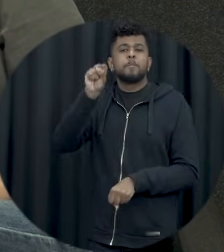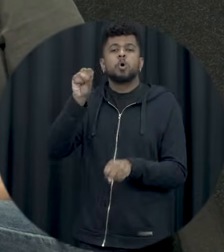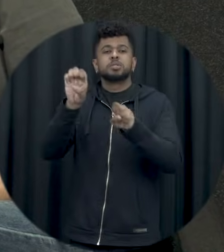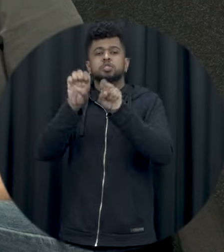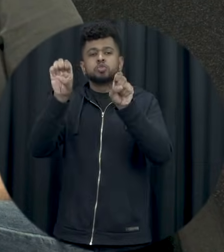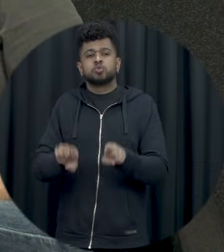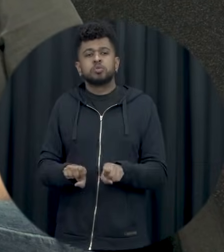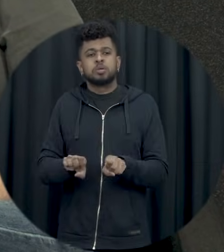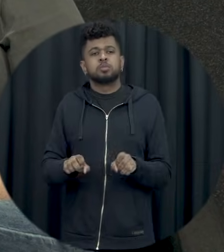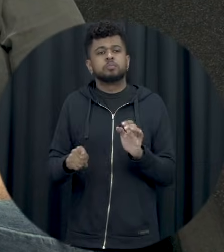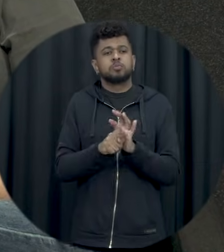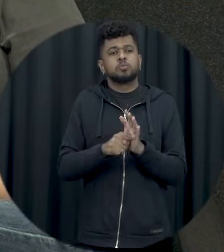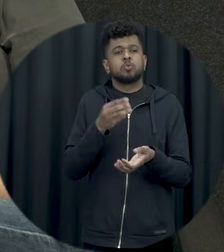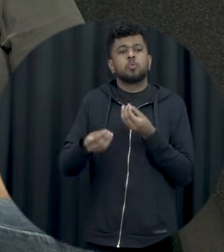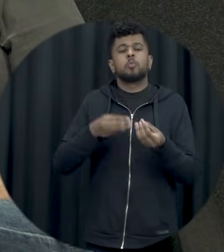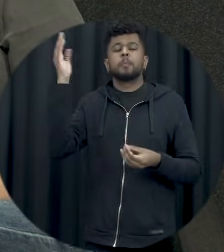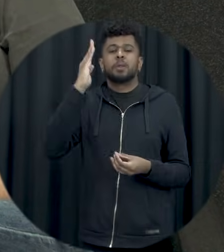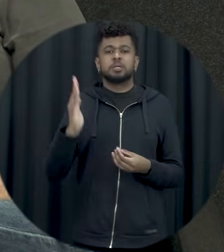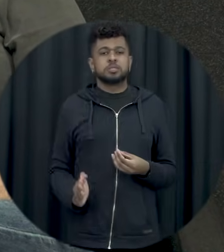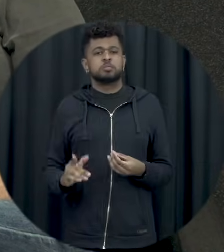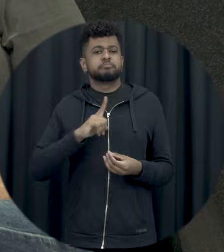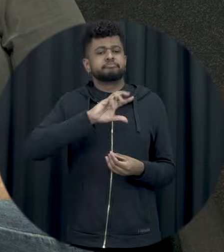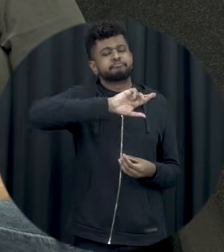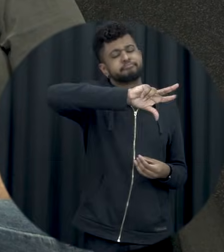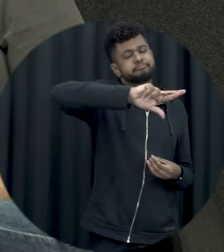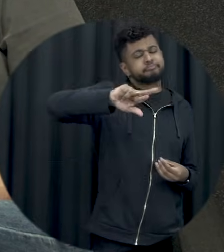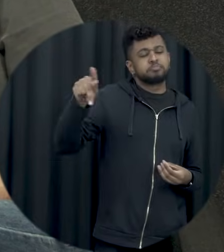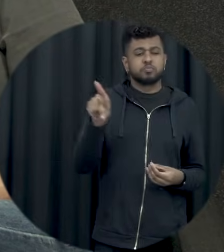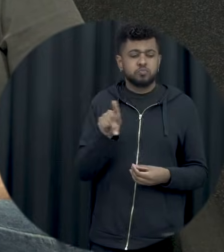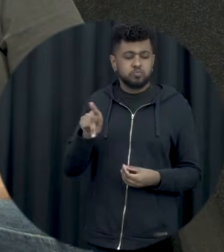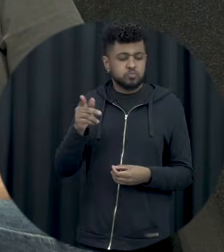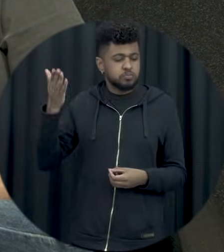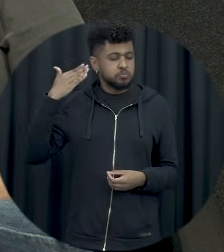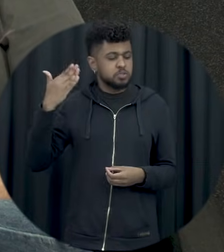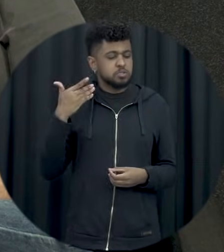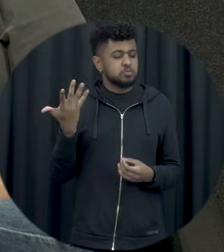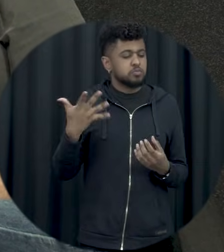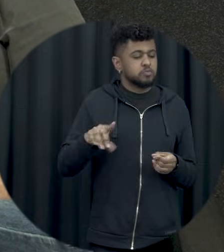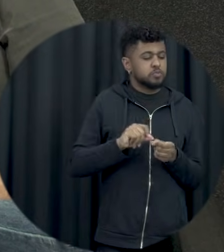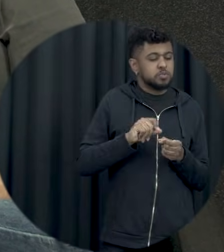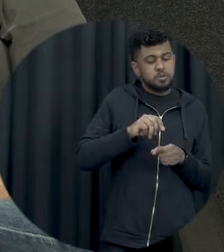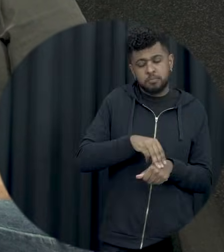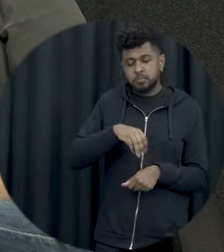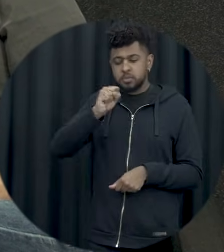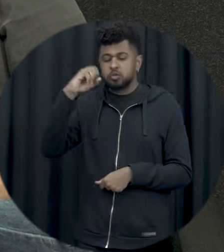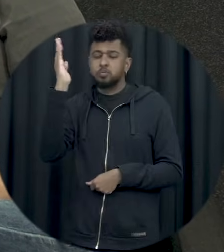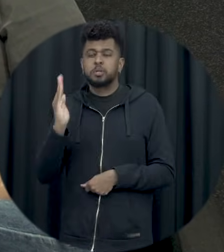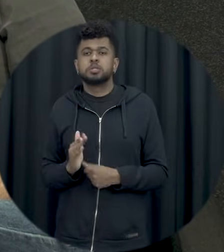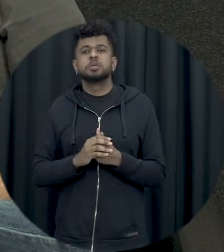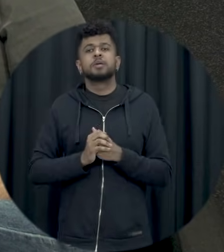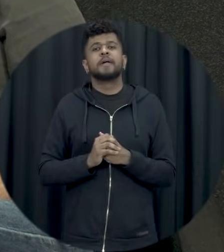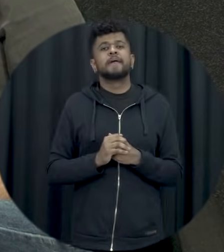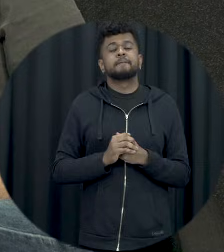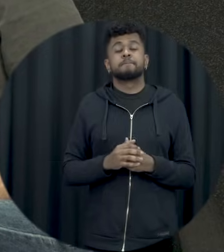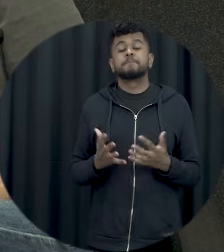Itália como existia no Brasil. Então, vários professores que eu tive na época me disseram: por que você não vai fazer mestrado no Brasil? E aí